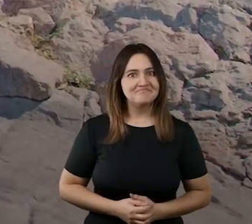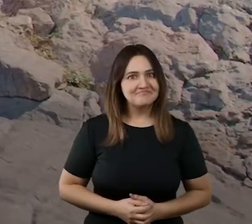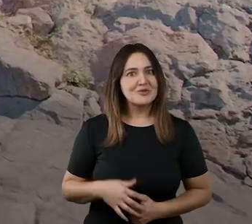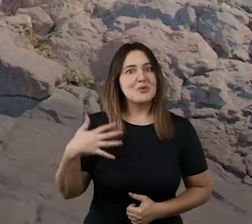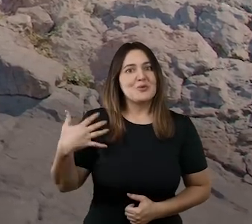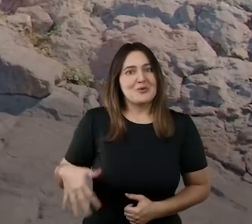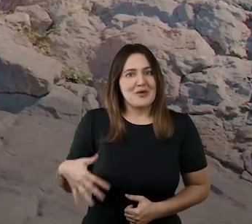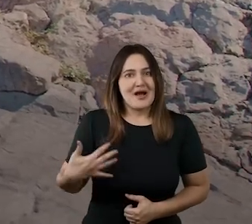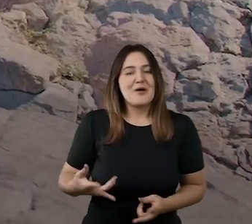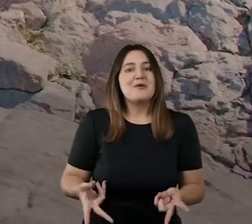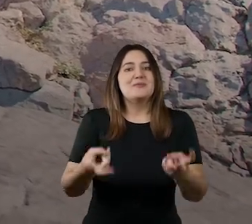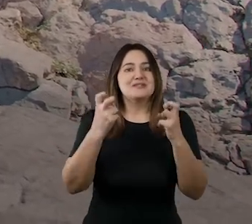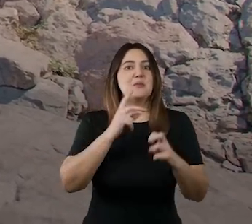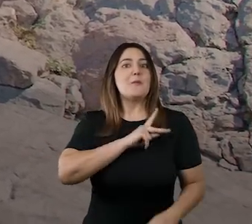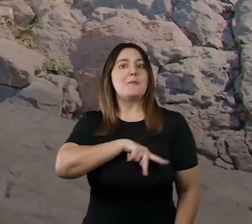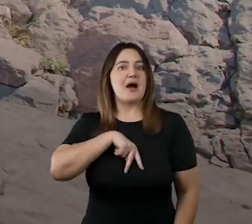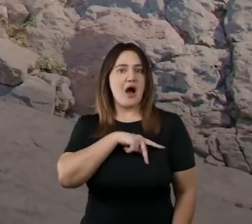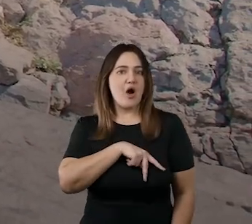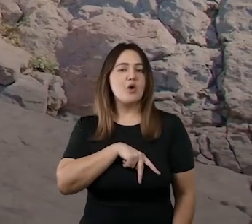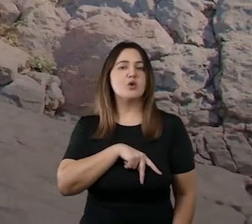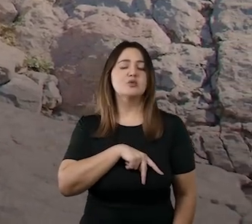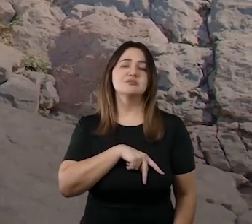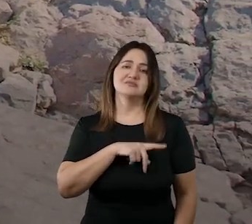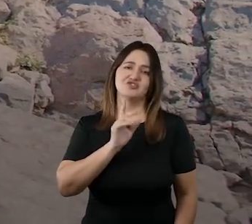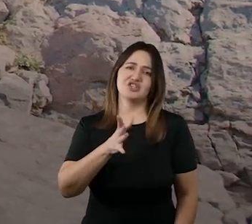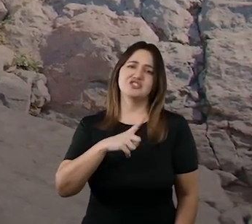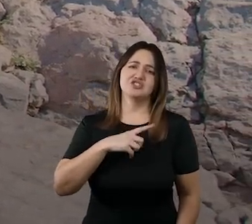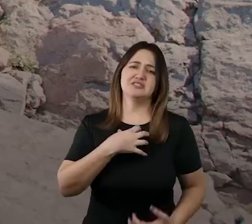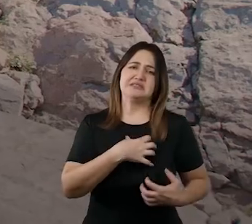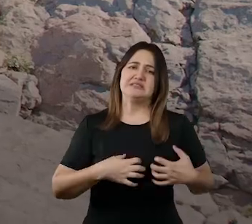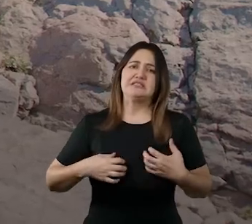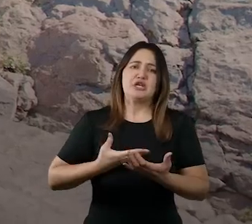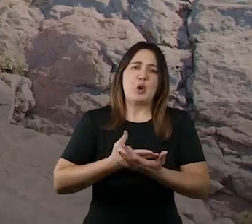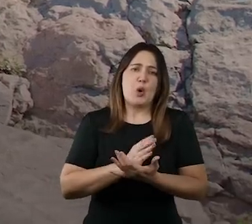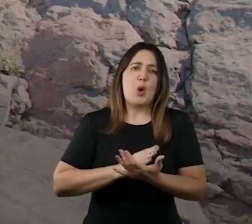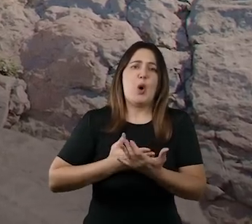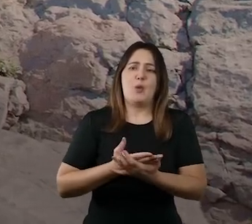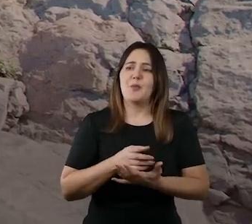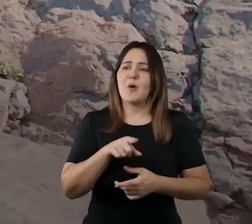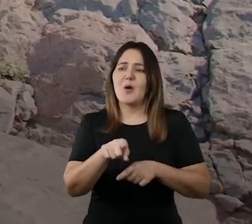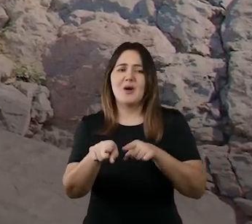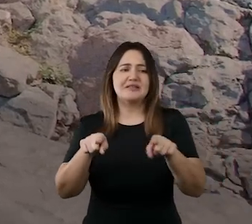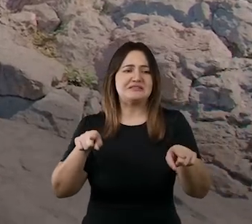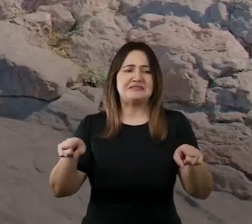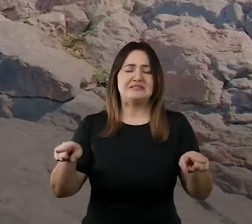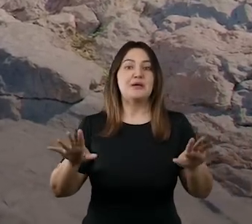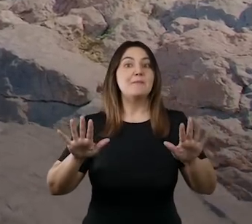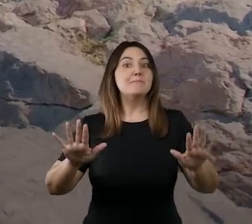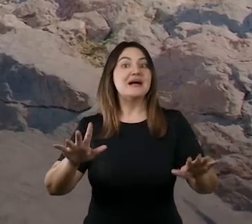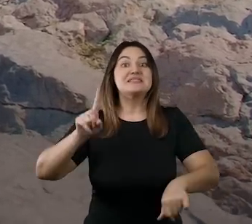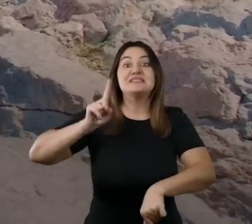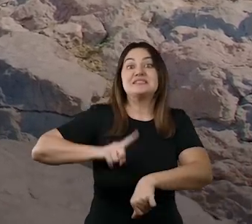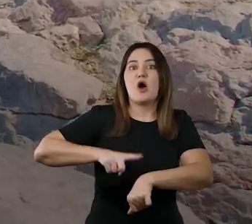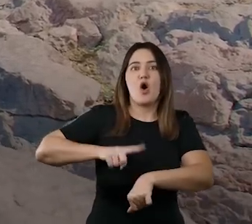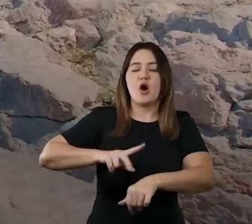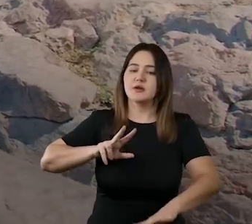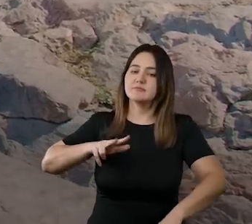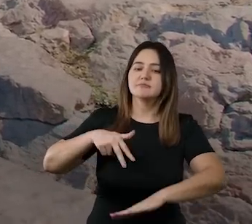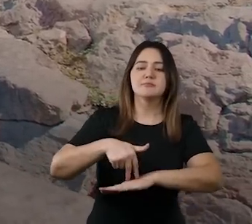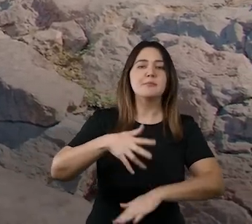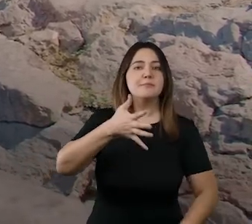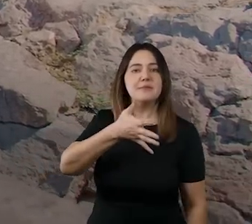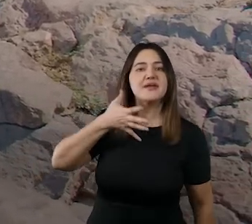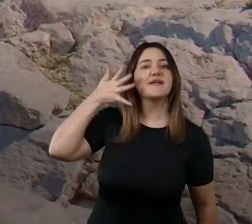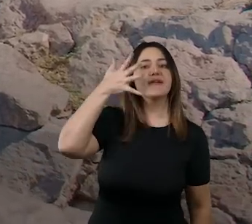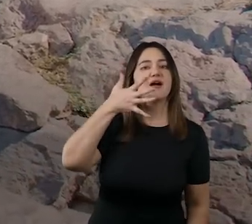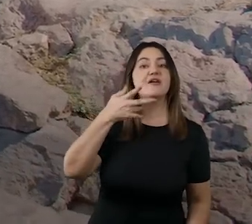Paulo? Ele não foi hipócrita, mas ele conseguiu converter aquele sentimento de desaprovação que ele teve no começo em relação